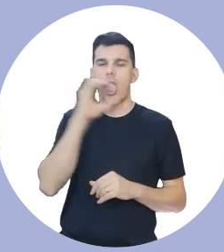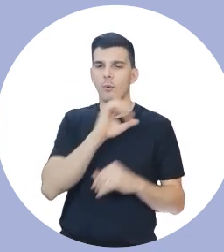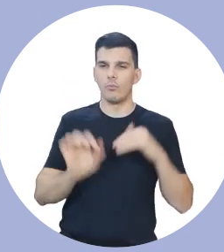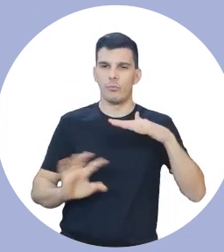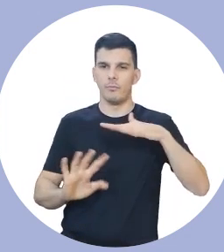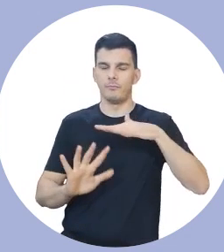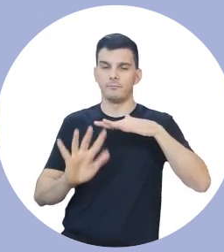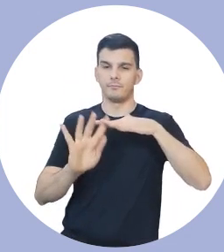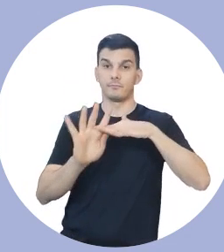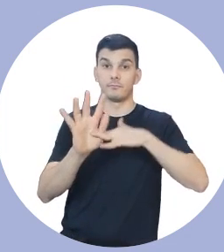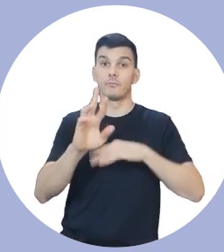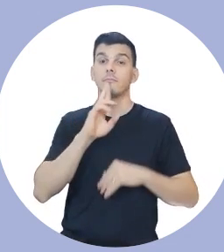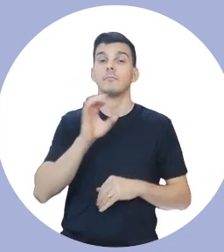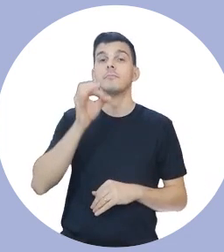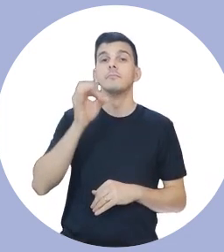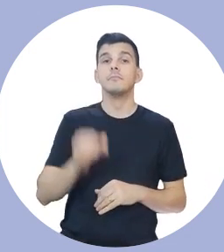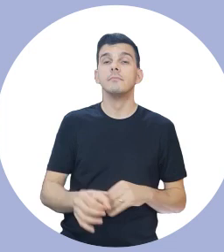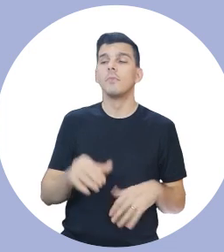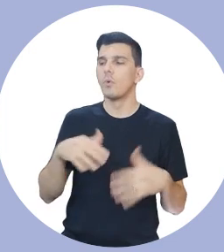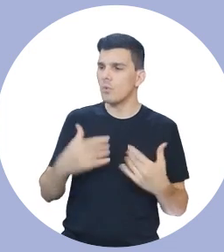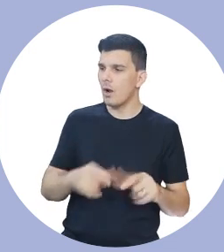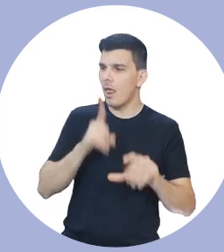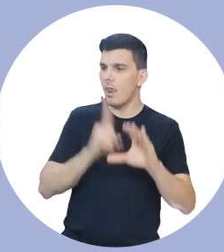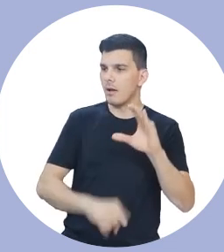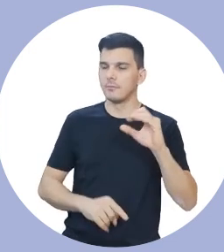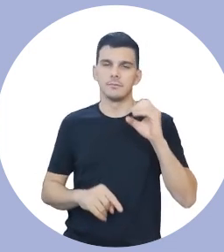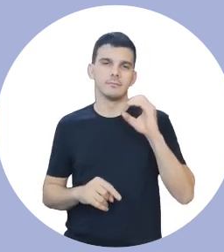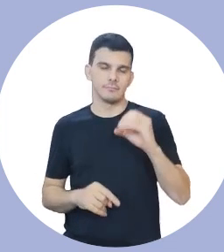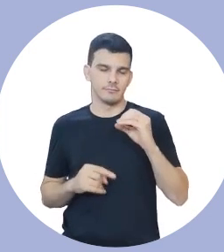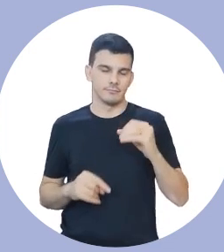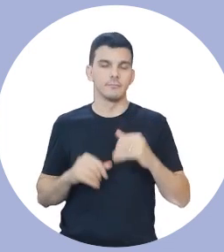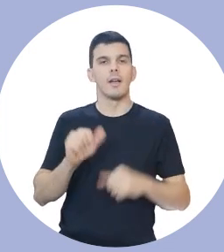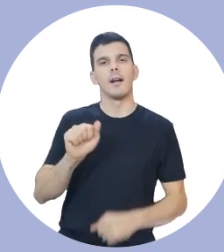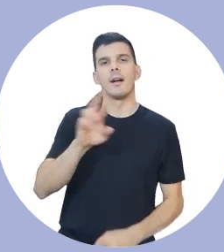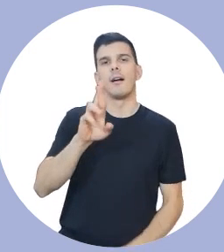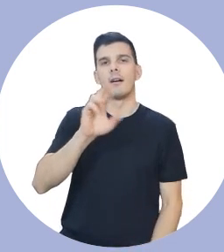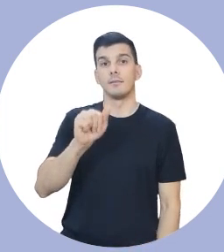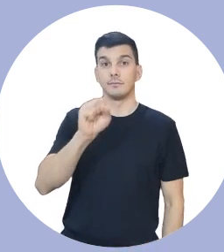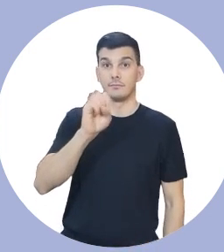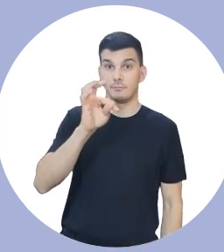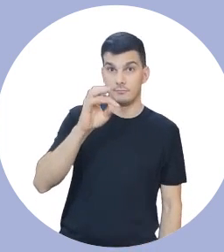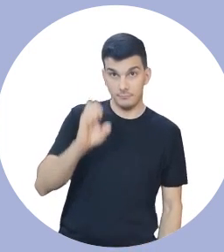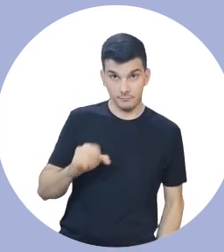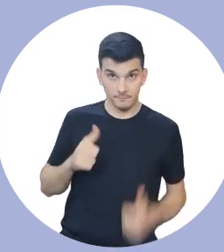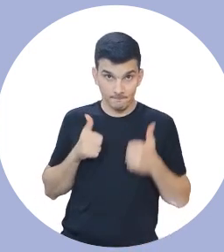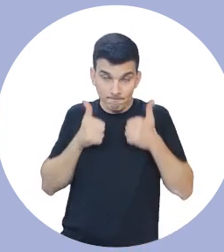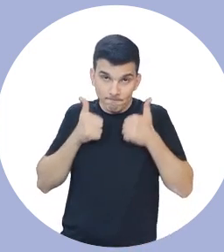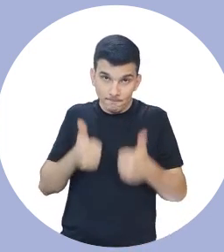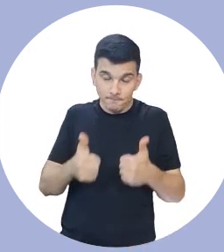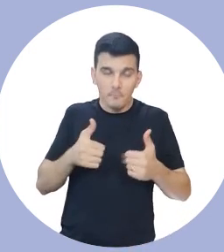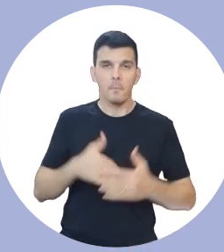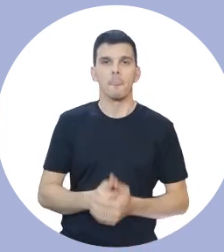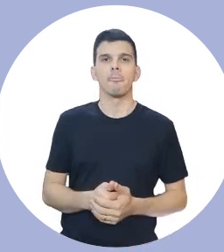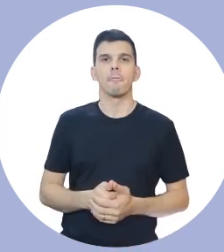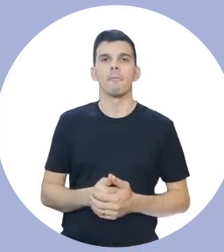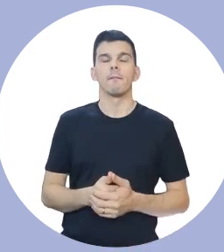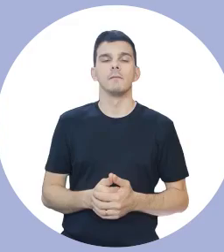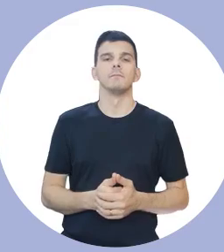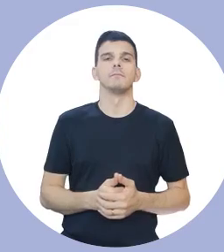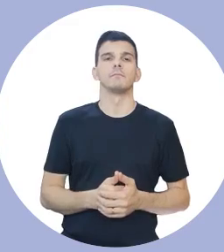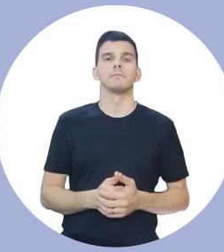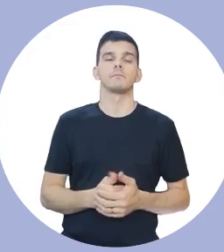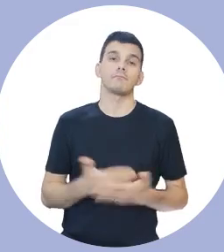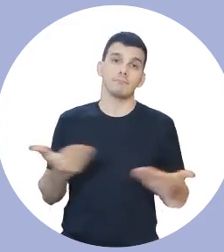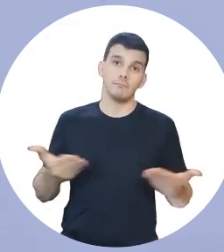vapor. Então a gente tem como resposta correta aqui, letra C, extração por arraste. Tudo bem?